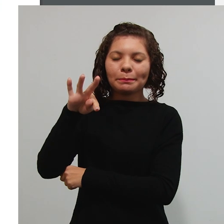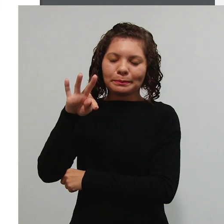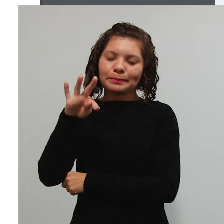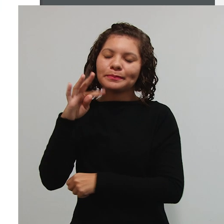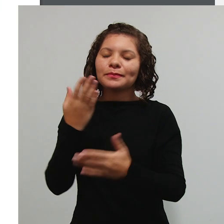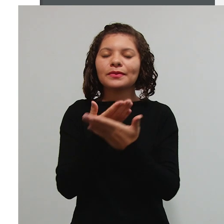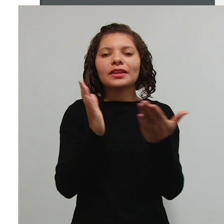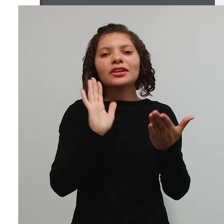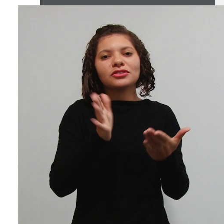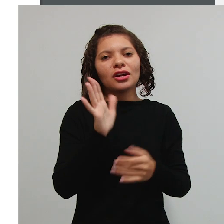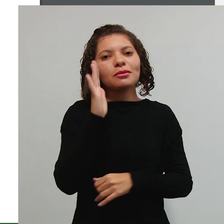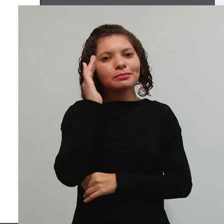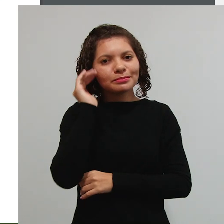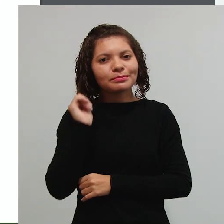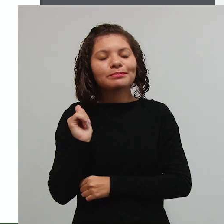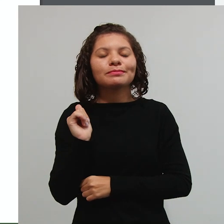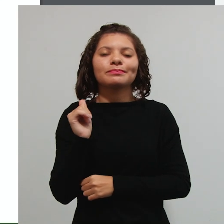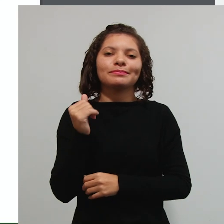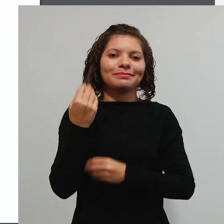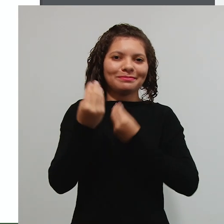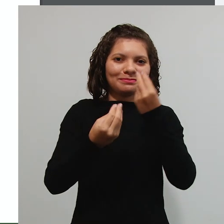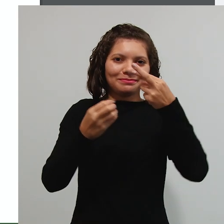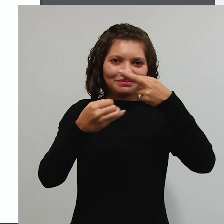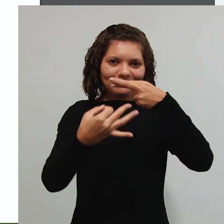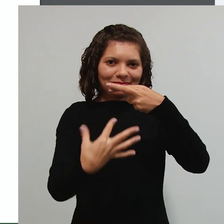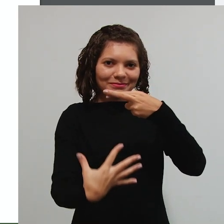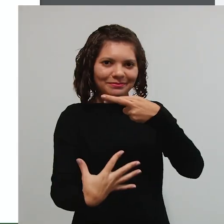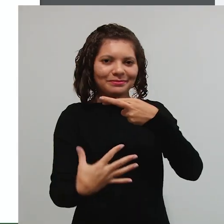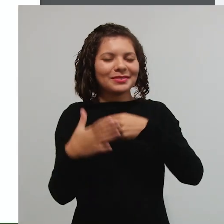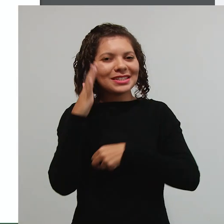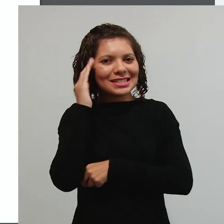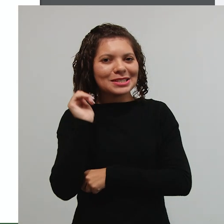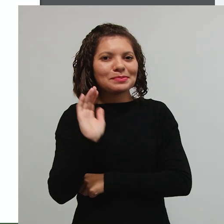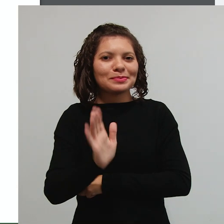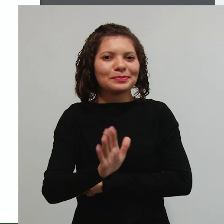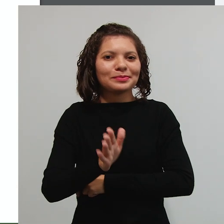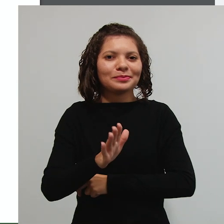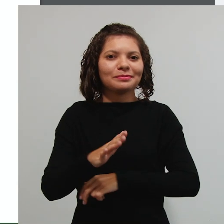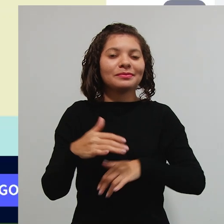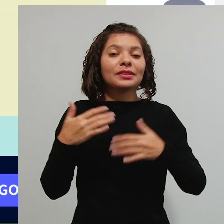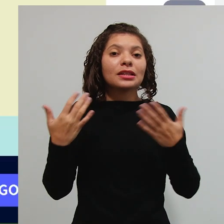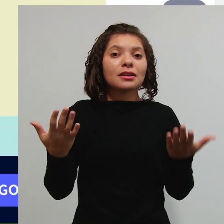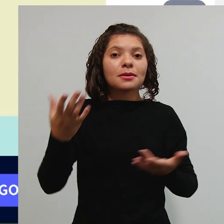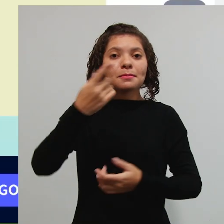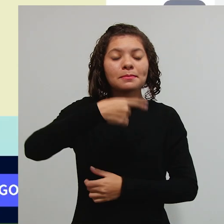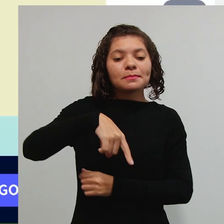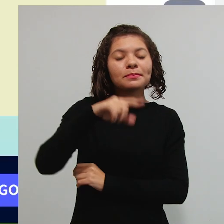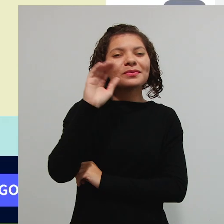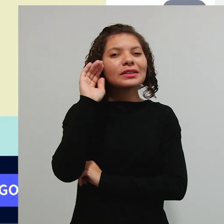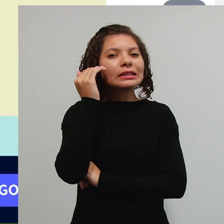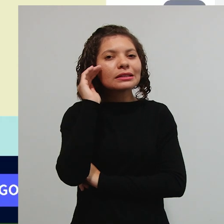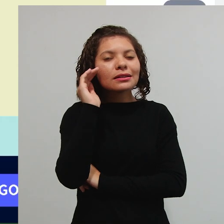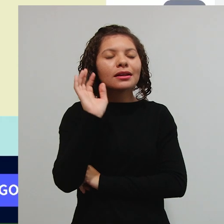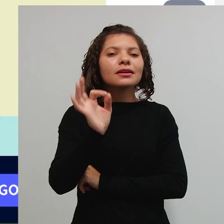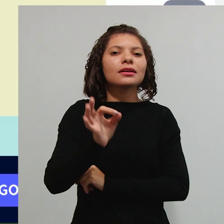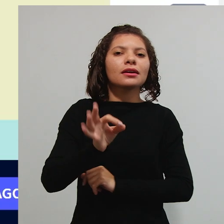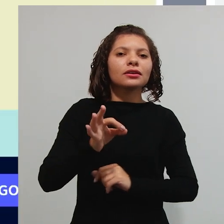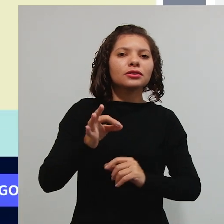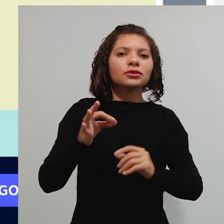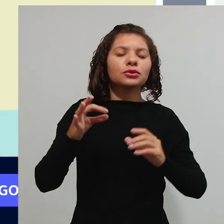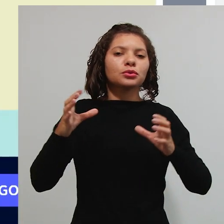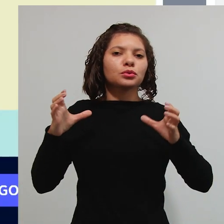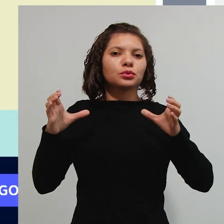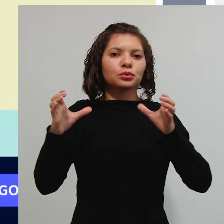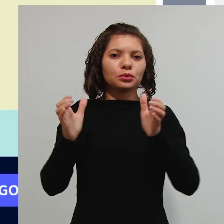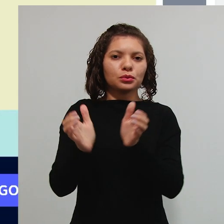vocês já conhecem o processo. Perfeito? Bom, e para a gente entender a dinâmica do grupo